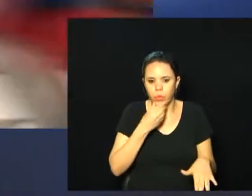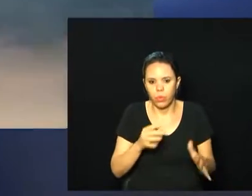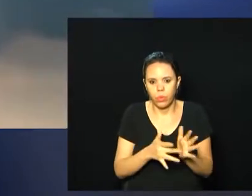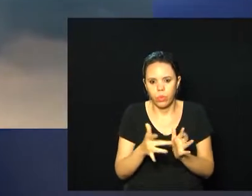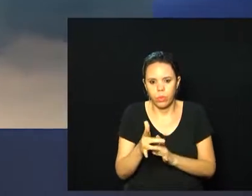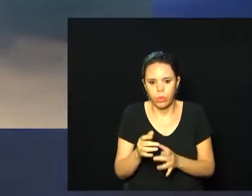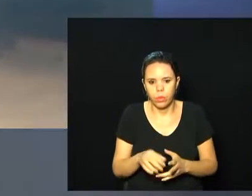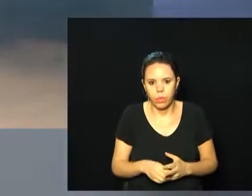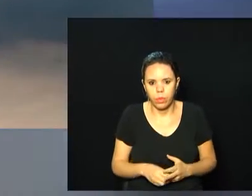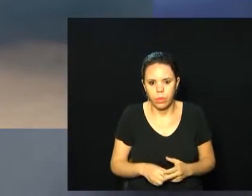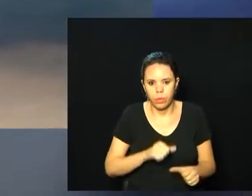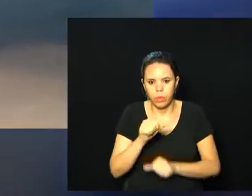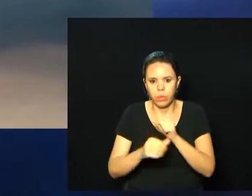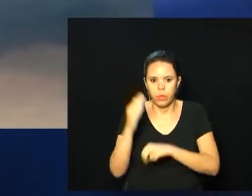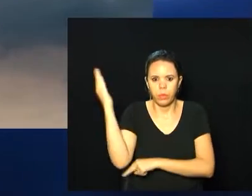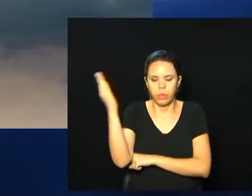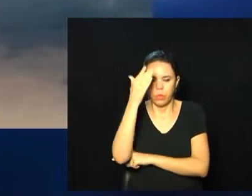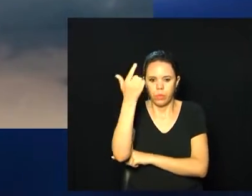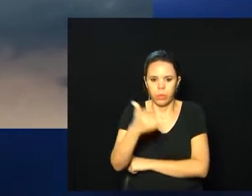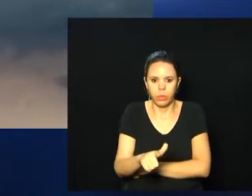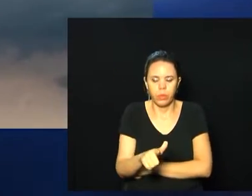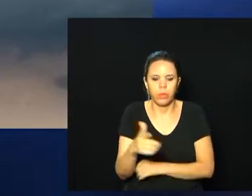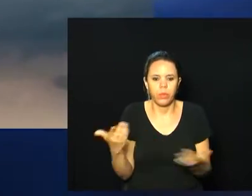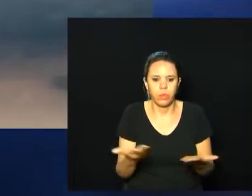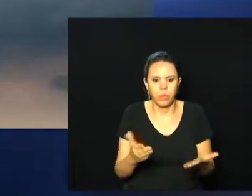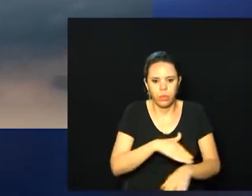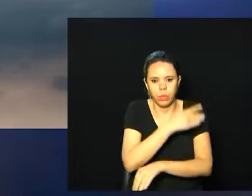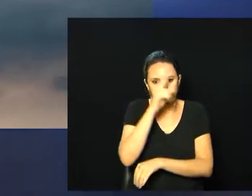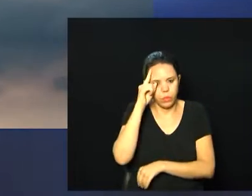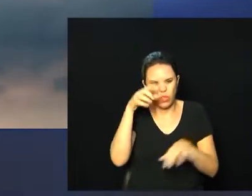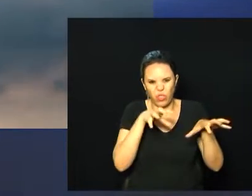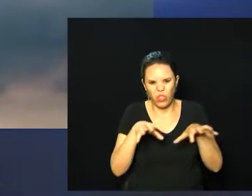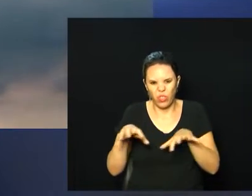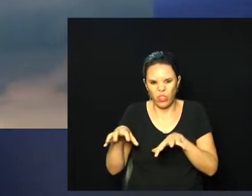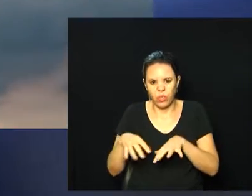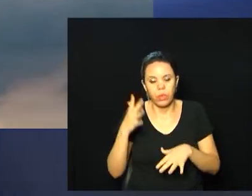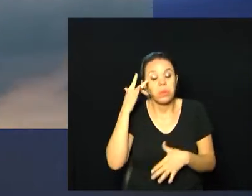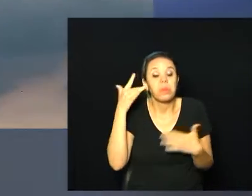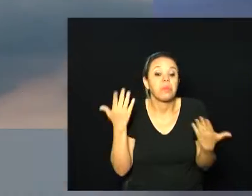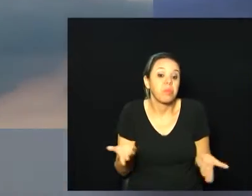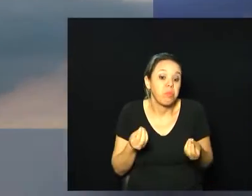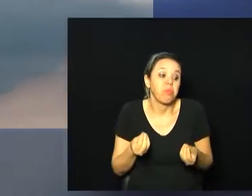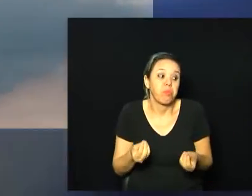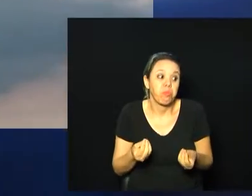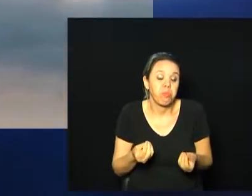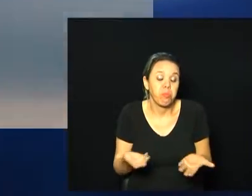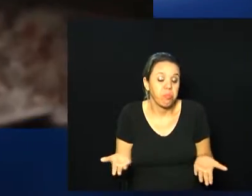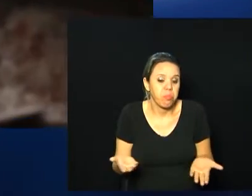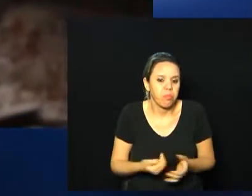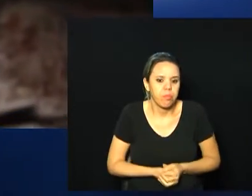Praga. Mudança no tempo de novo. Hoje o dia começou com chuva. E amanhã, como será que vai ser,